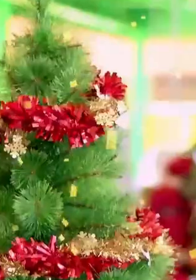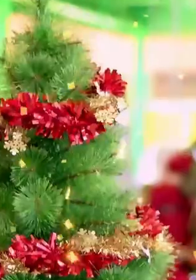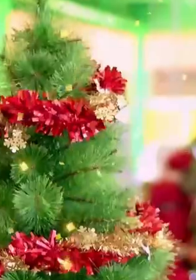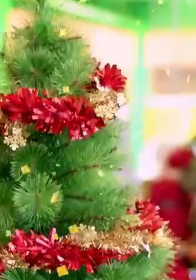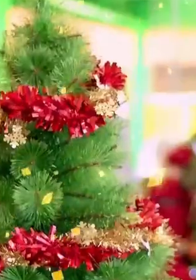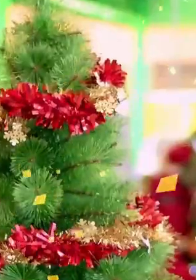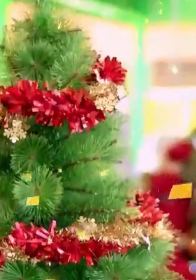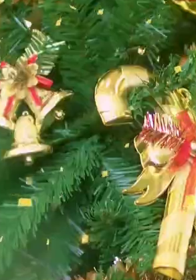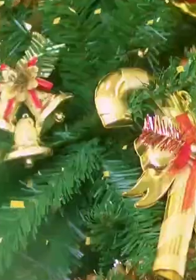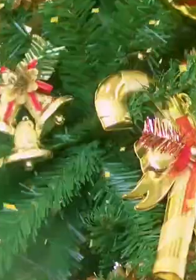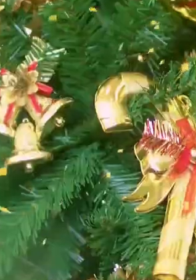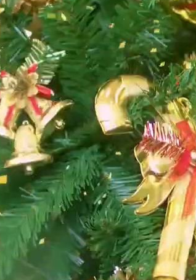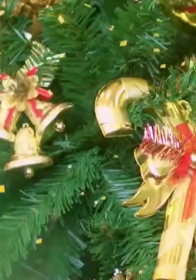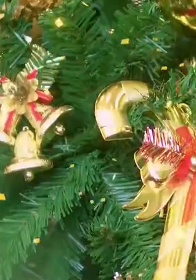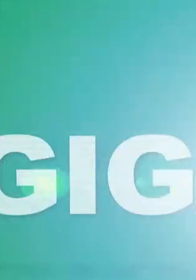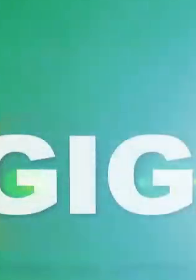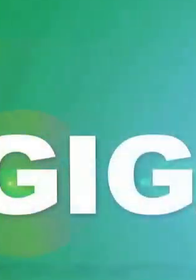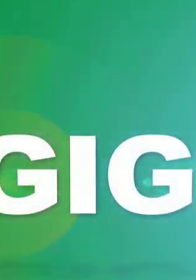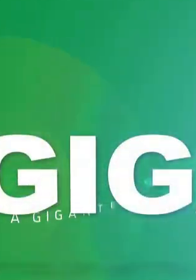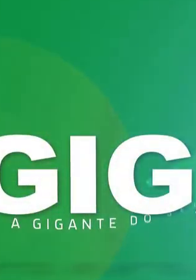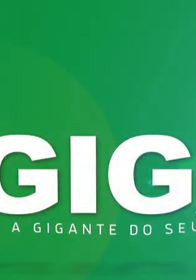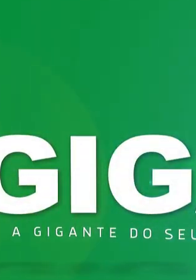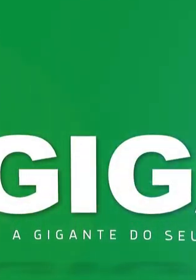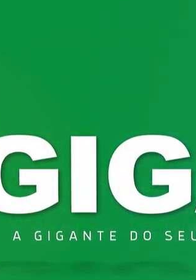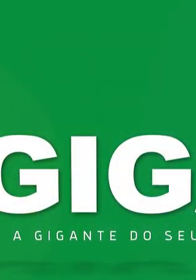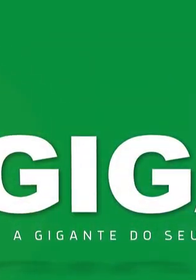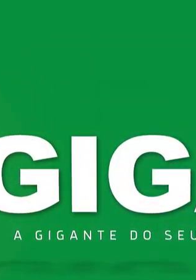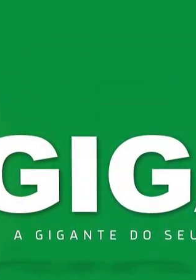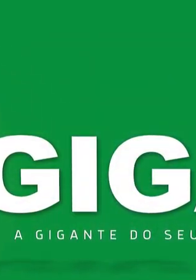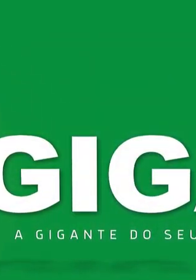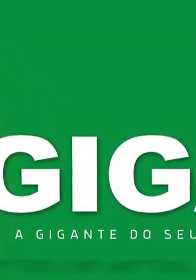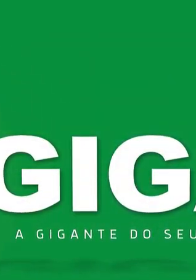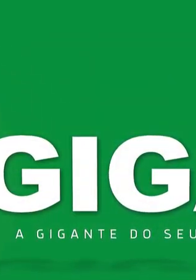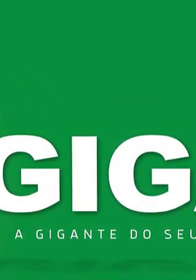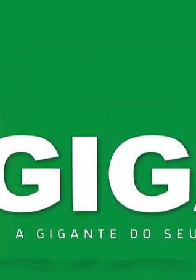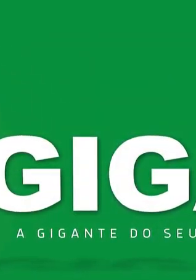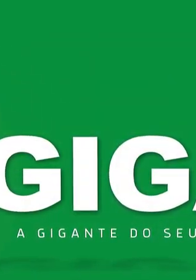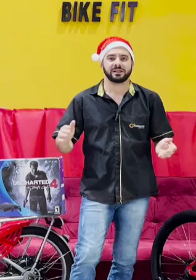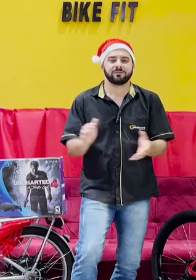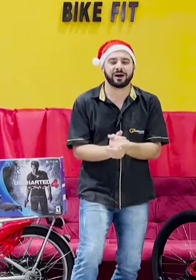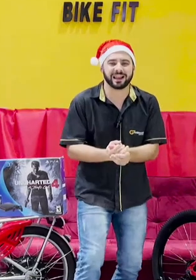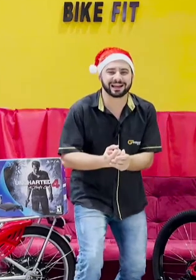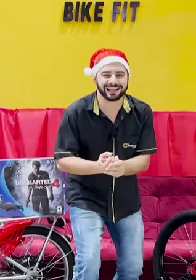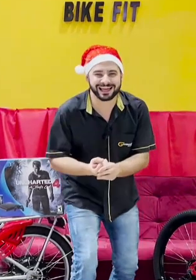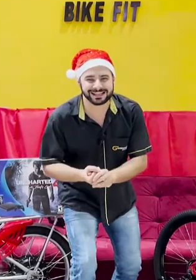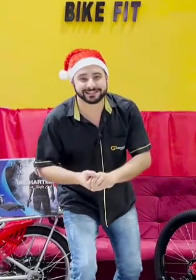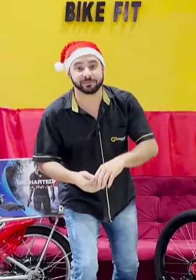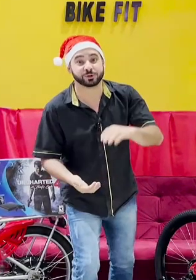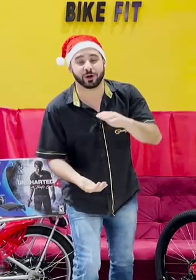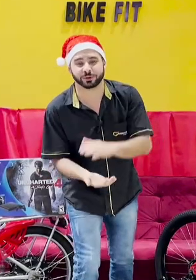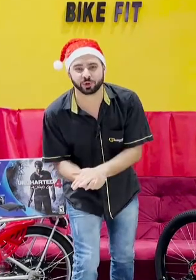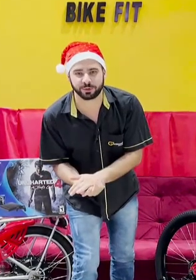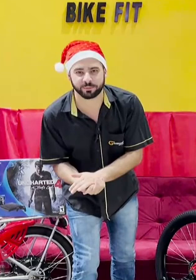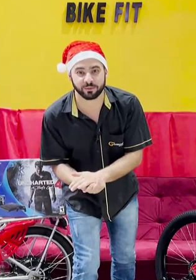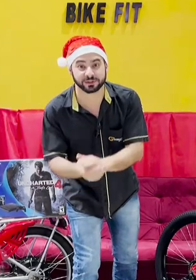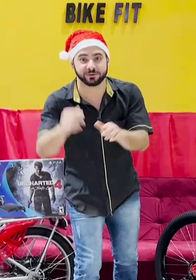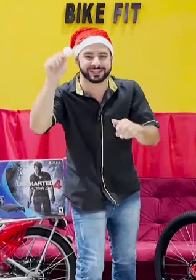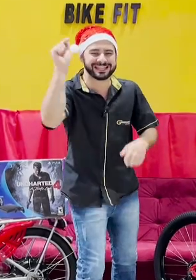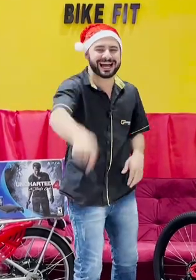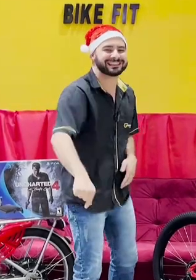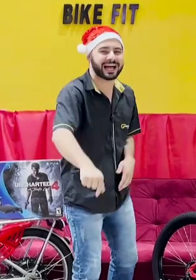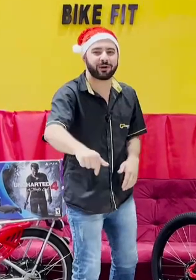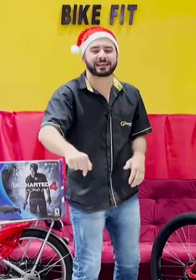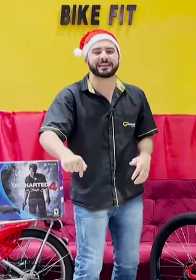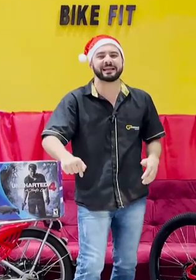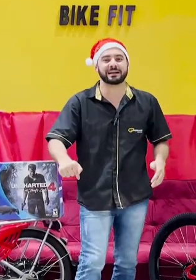ainda mais especial. Giga. A gigante do celular. Fala galera, estamos com a super promoção